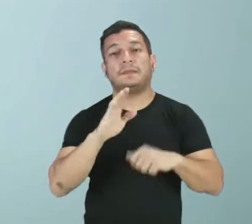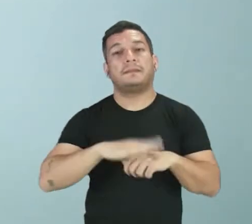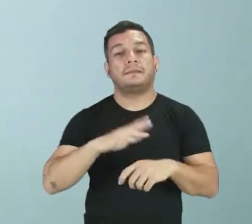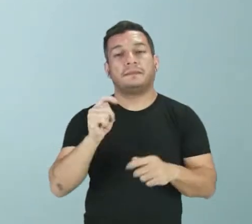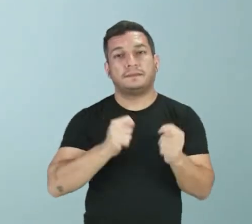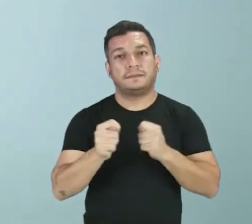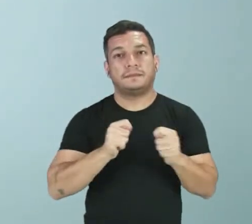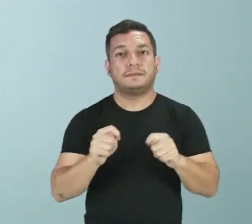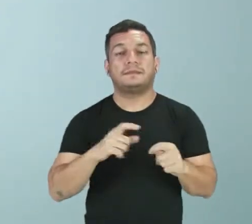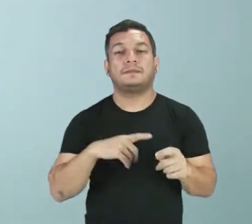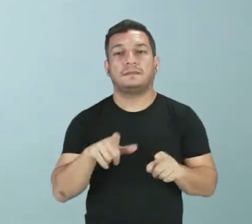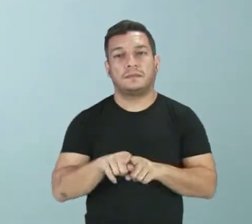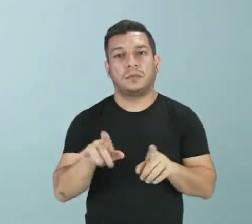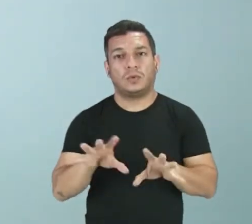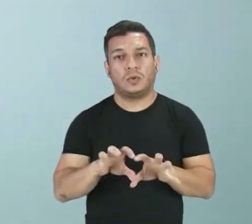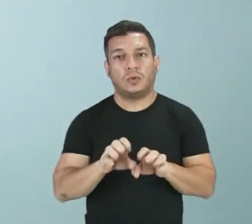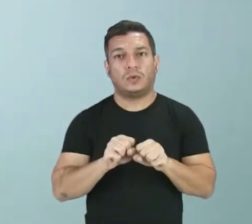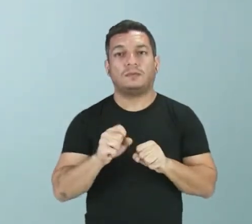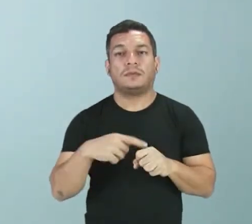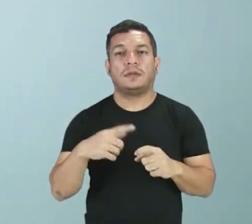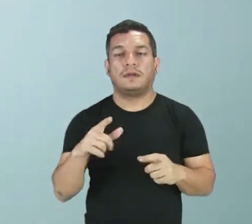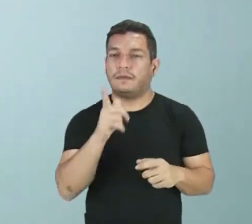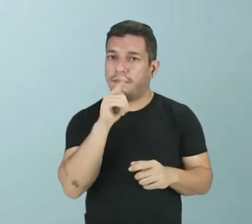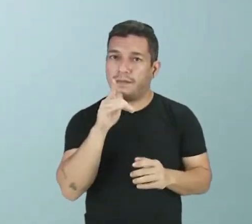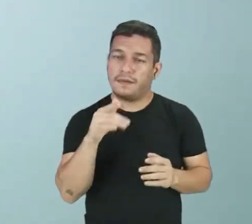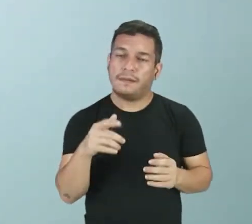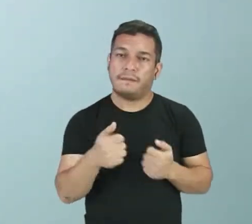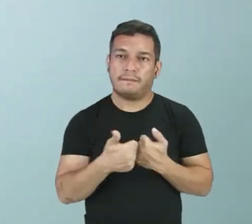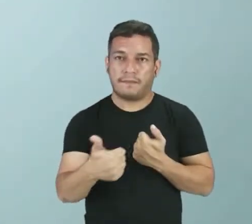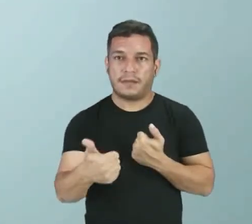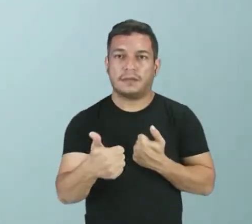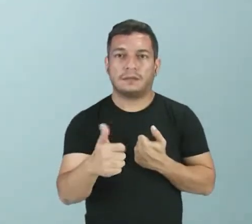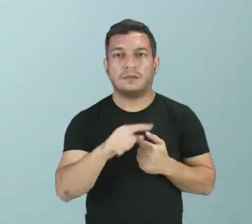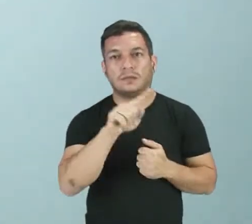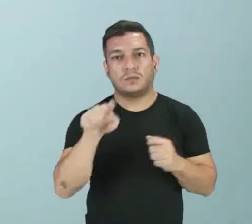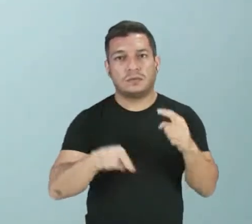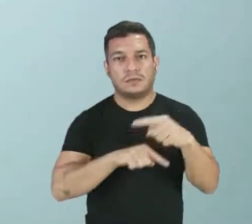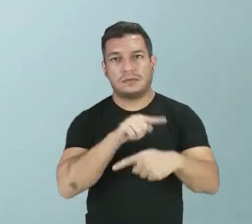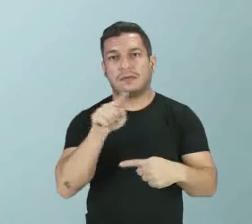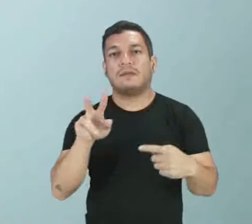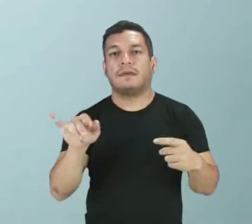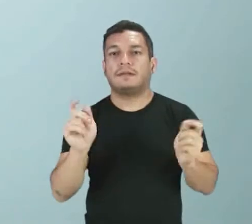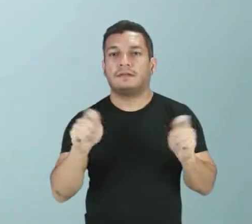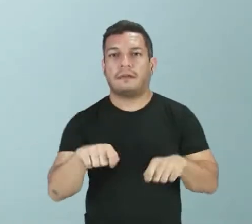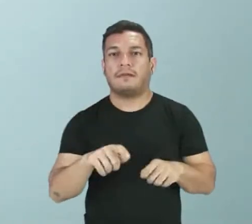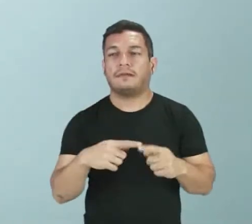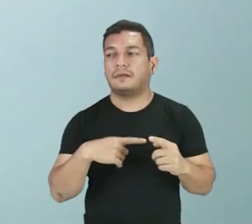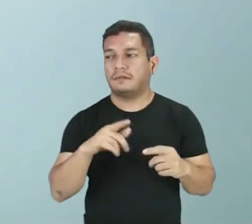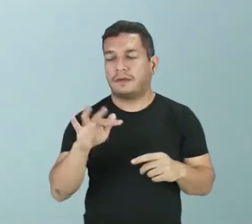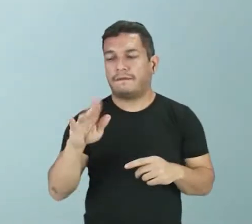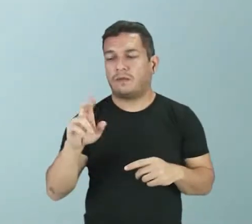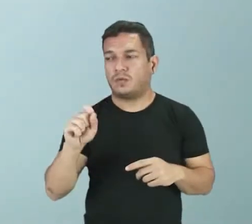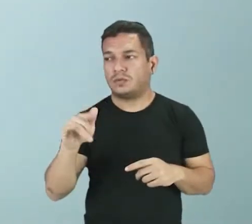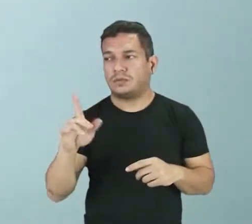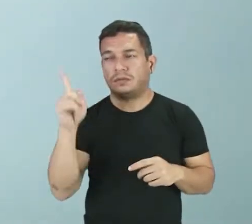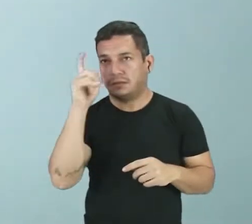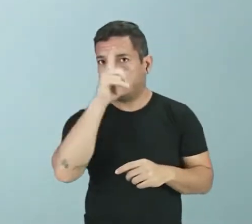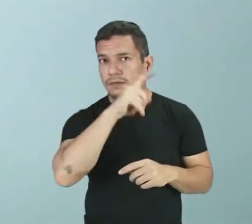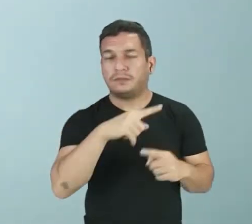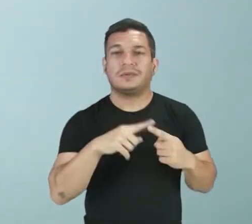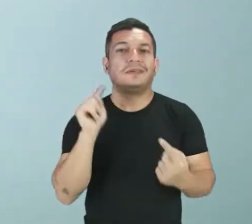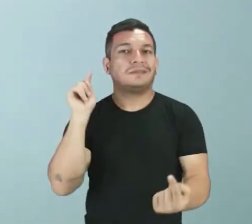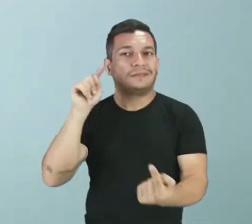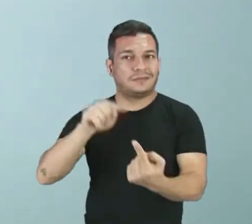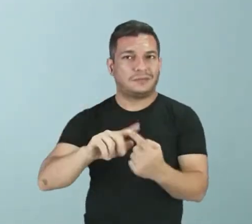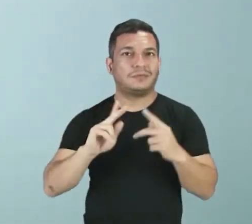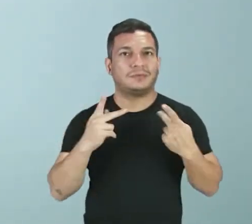controlado e ocorre resfriamento porque fica próximo de uma fonte d'água. O ciclo vai permitir isso. Na fusão é bem mais complicado, porém é um desafio